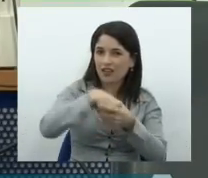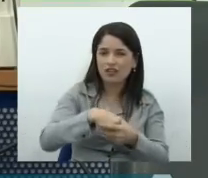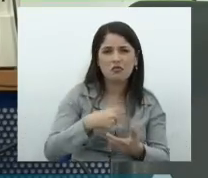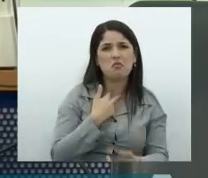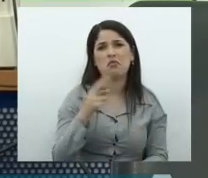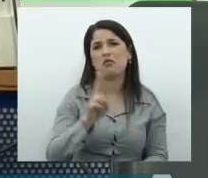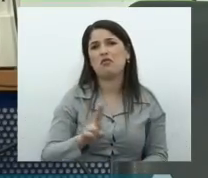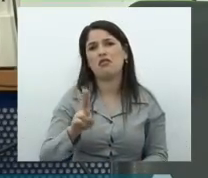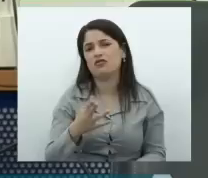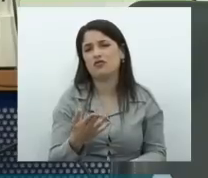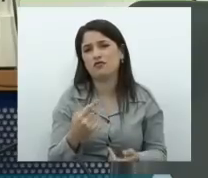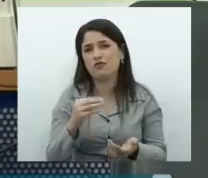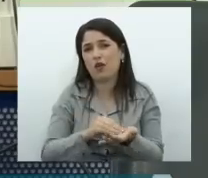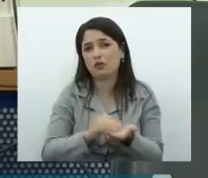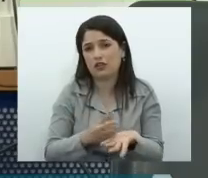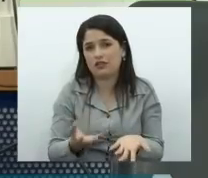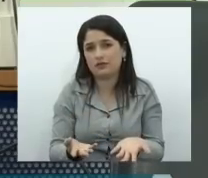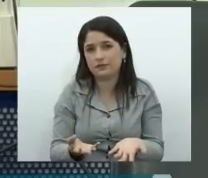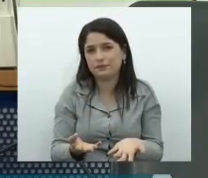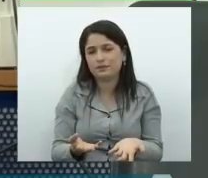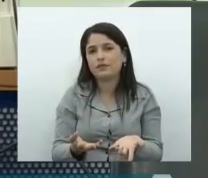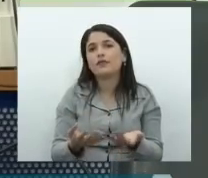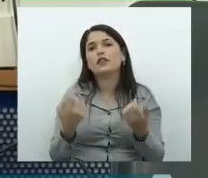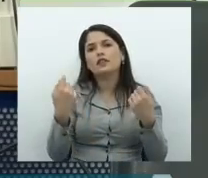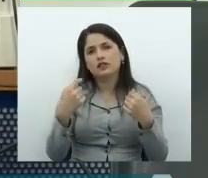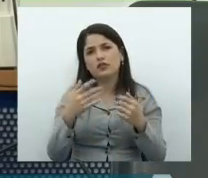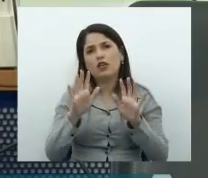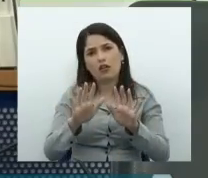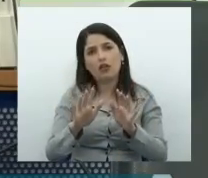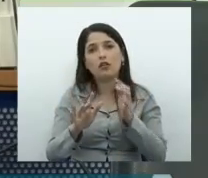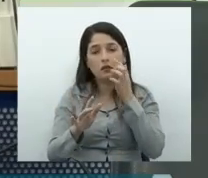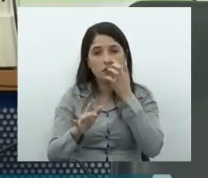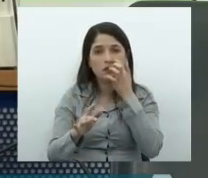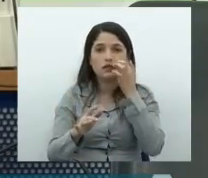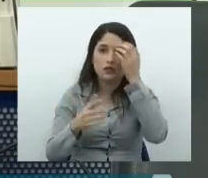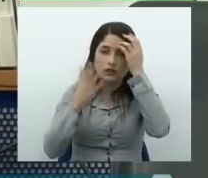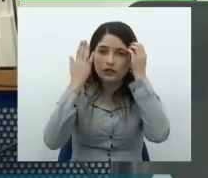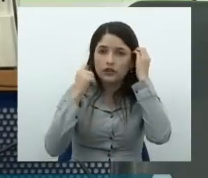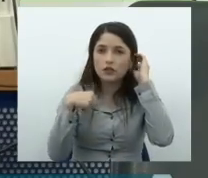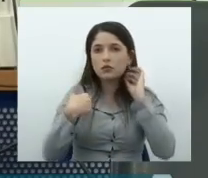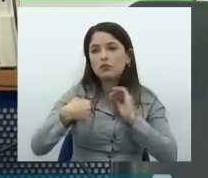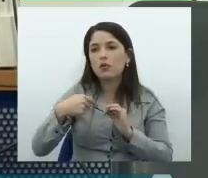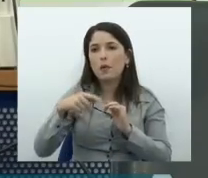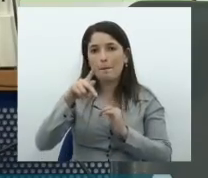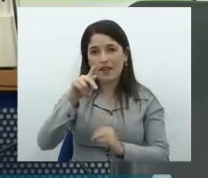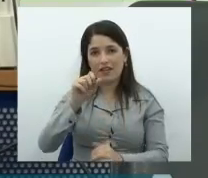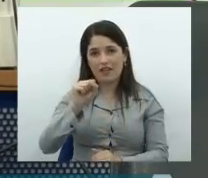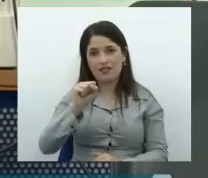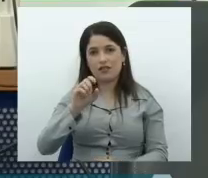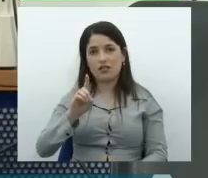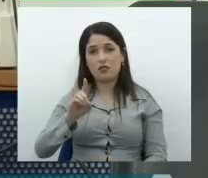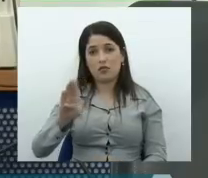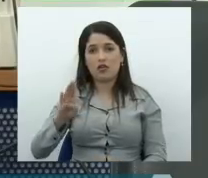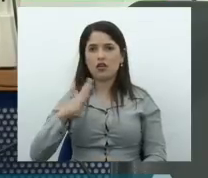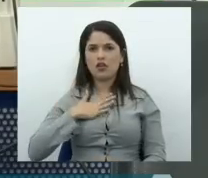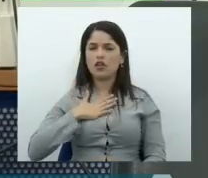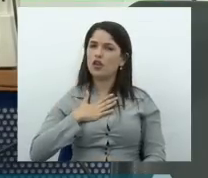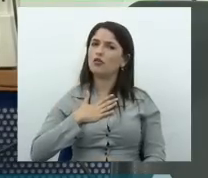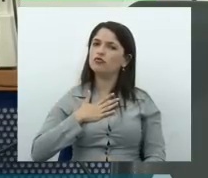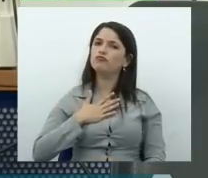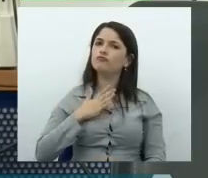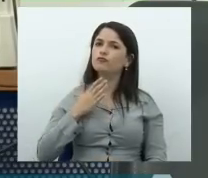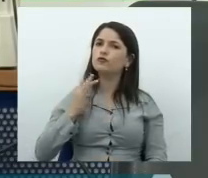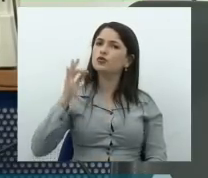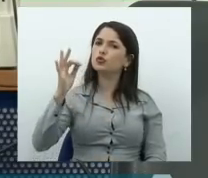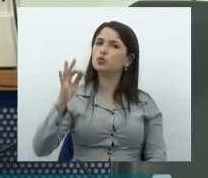pré-educação das nossas crianças. Olha, vocês podem esperar de um governo do PSDB e do Carlos Roberto uma